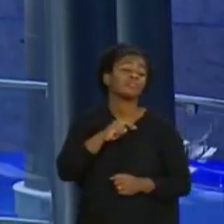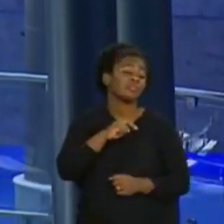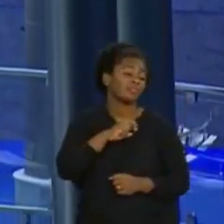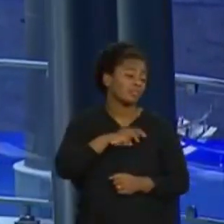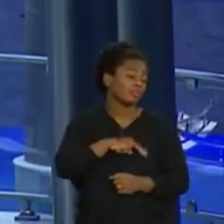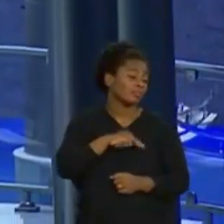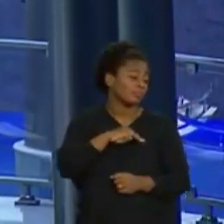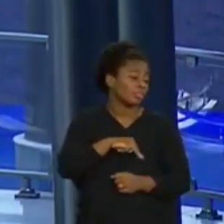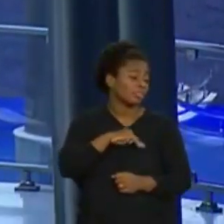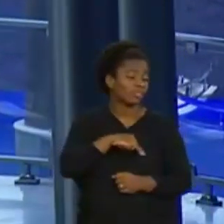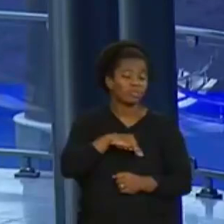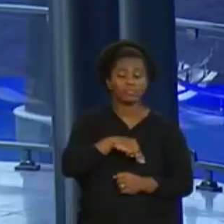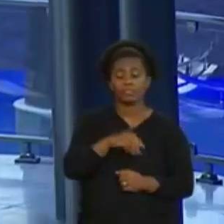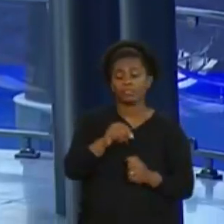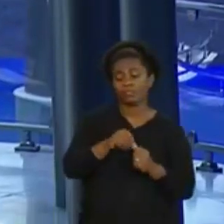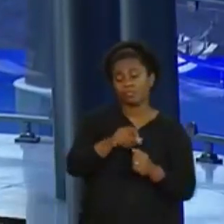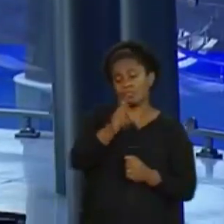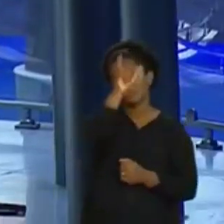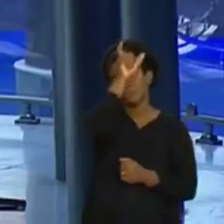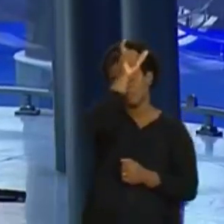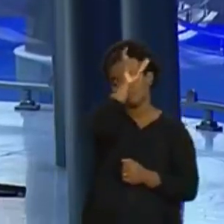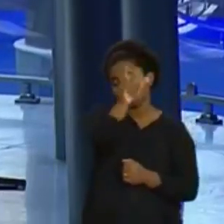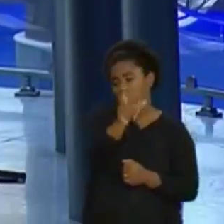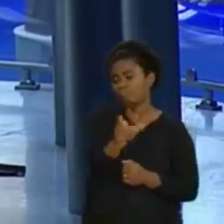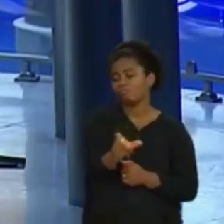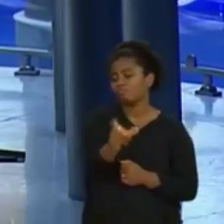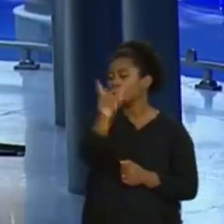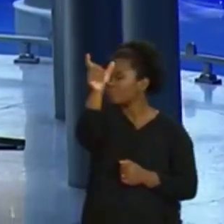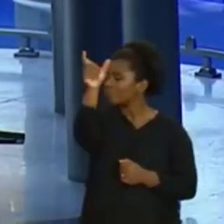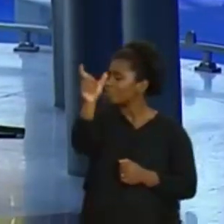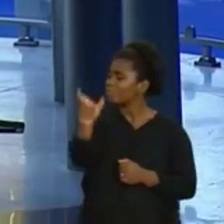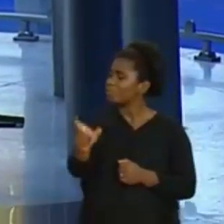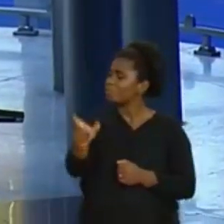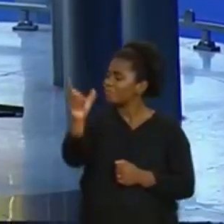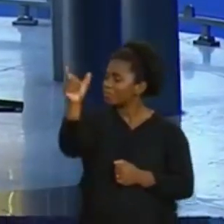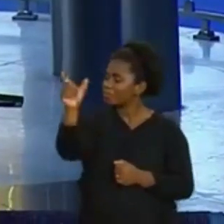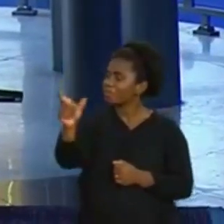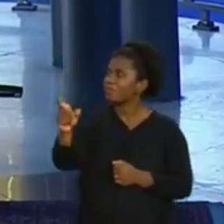fazê-la entender a tua imensidão,